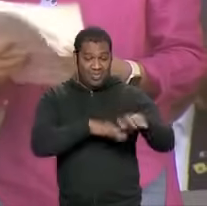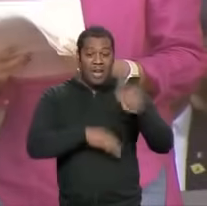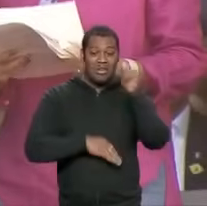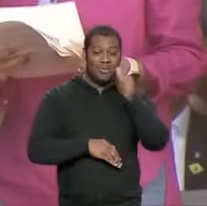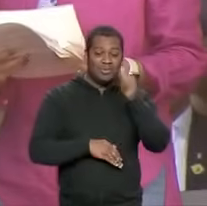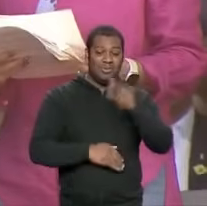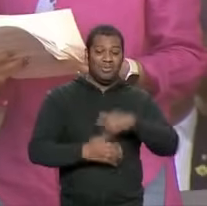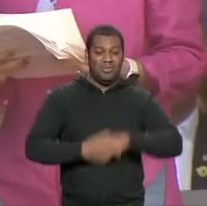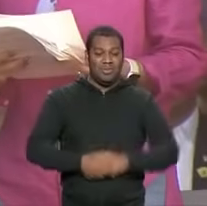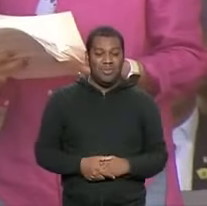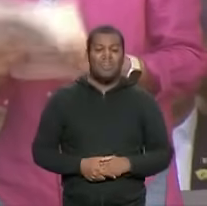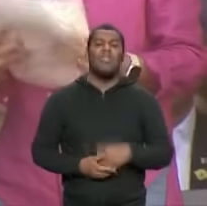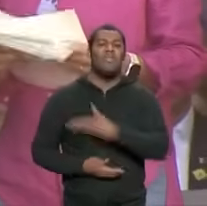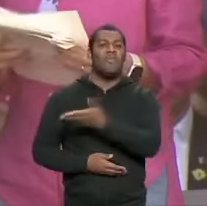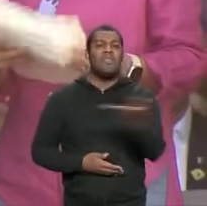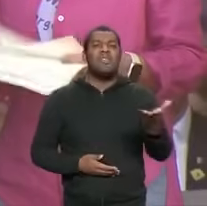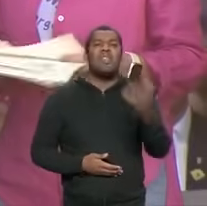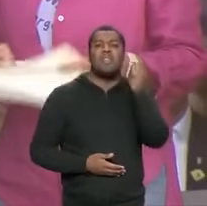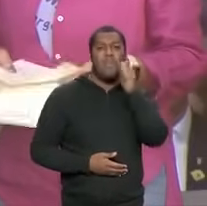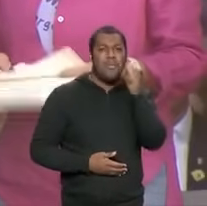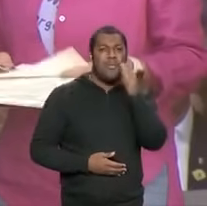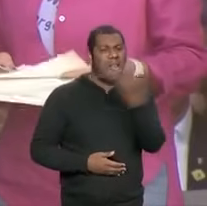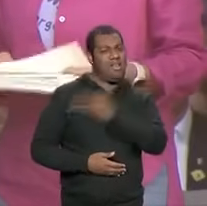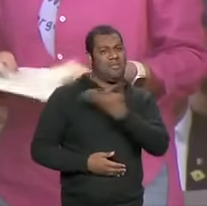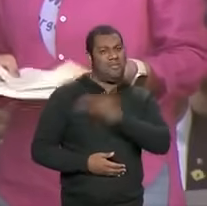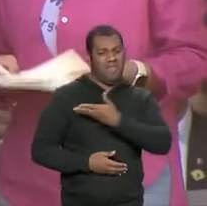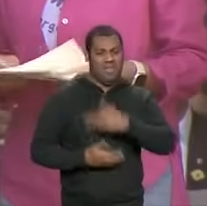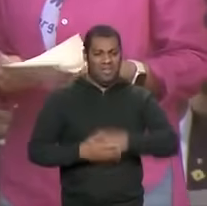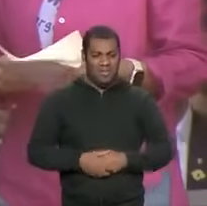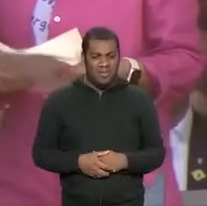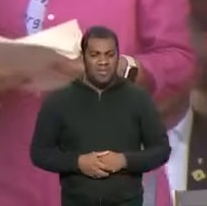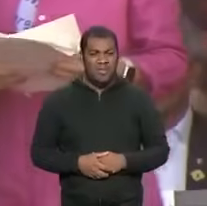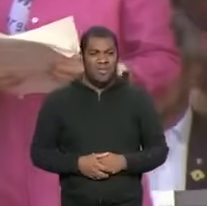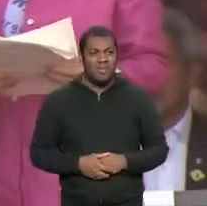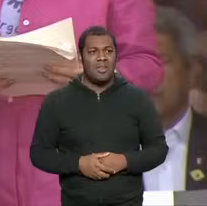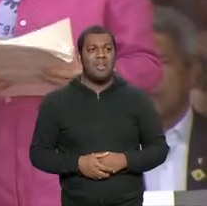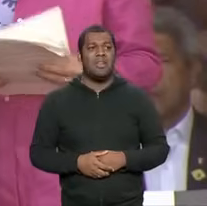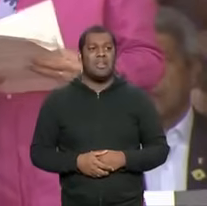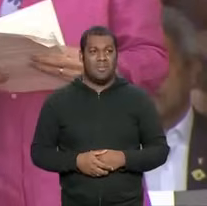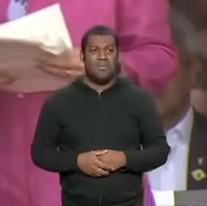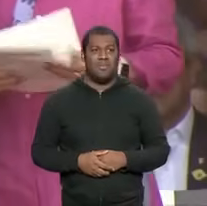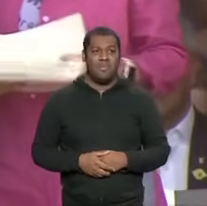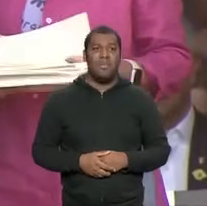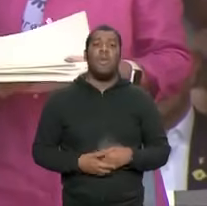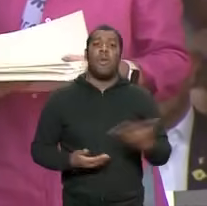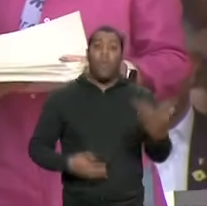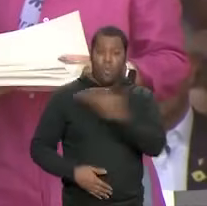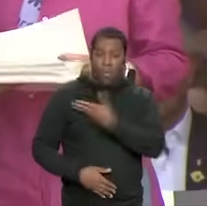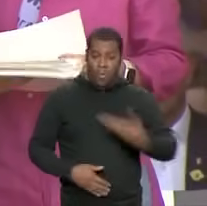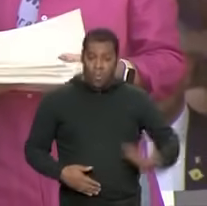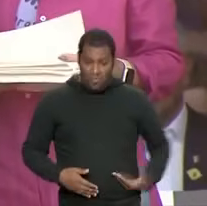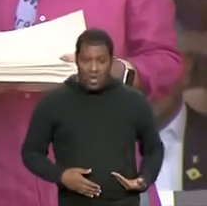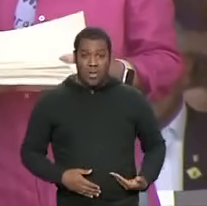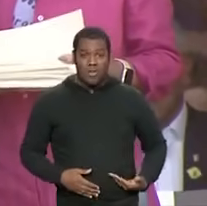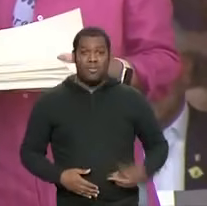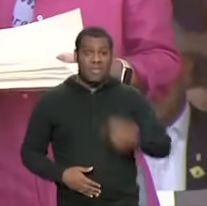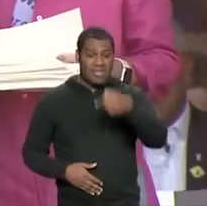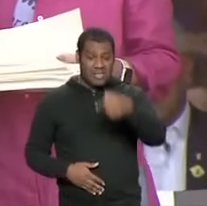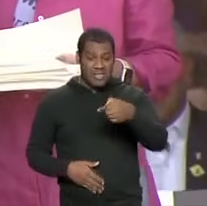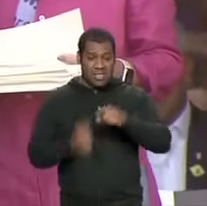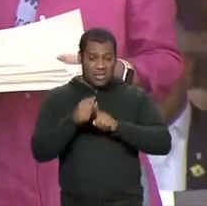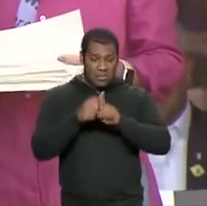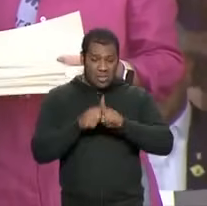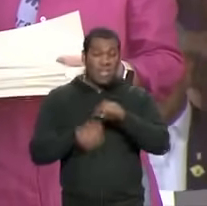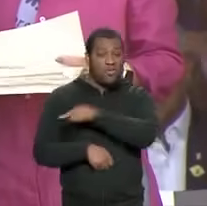queridas companheiras Margaridas os primeiros sete meses desse novo mandato que vocês me